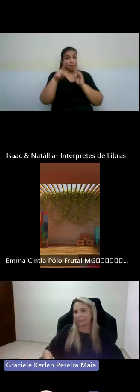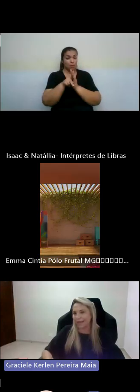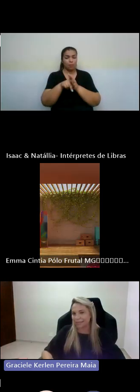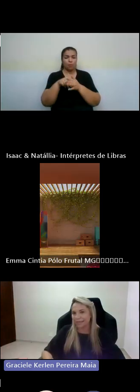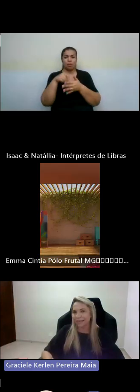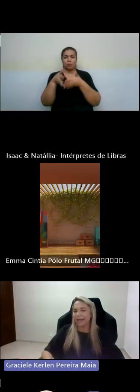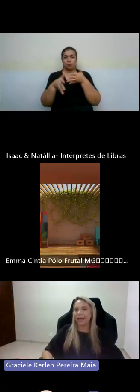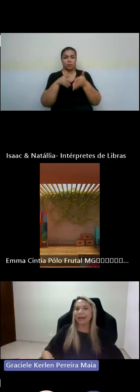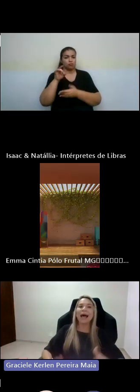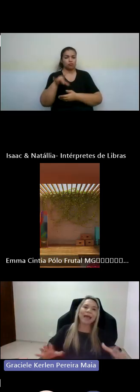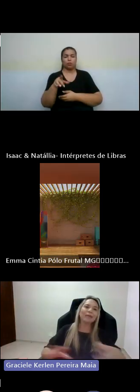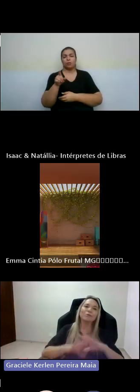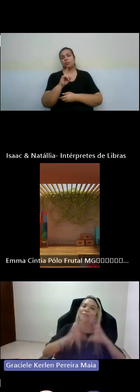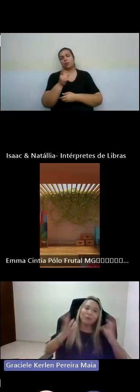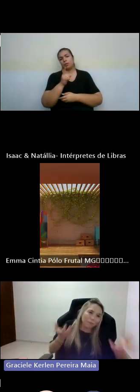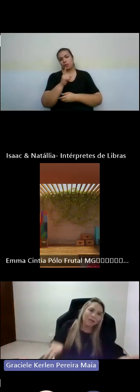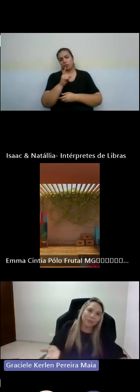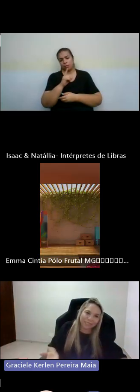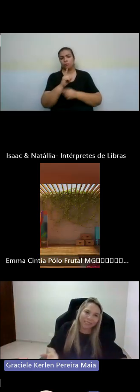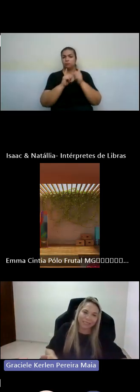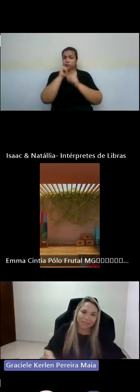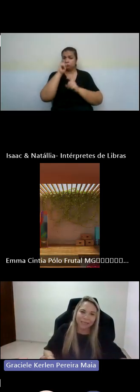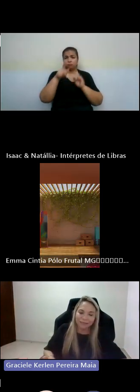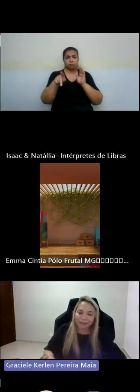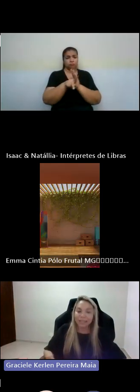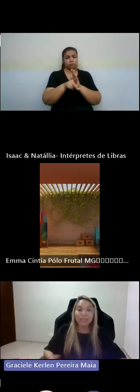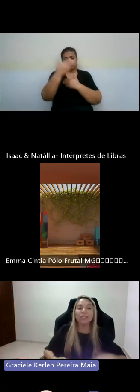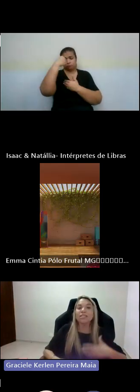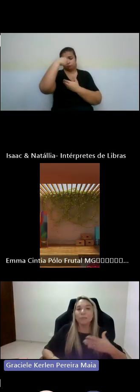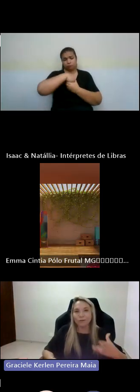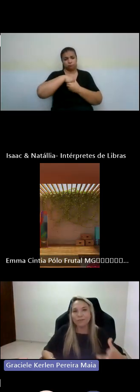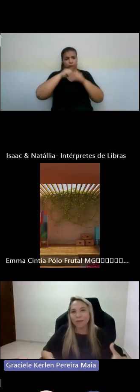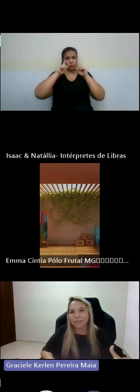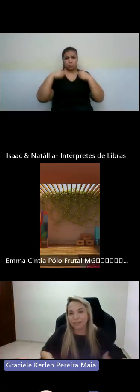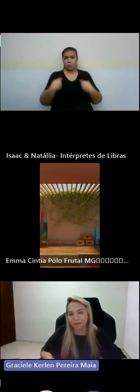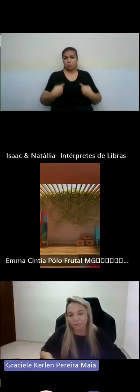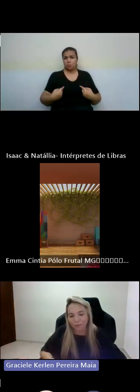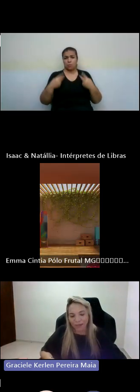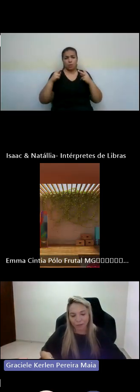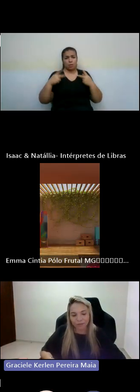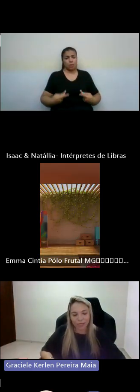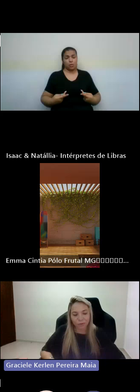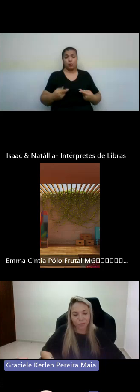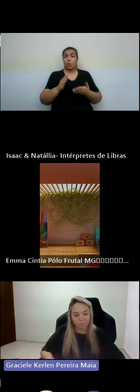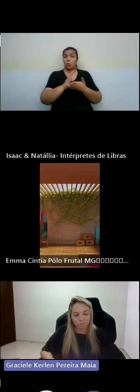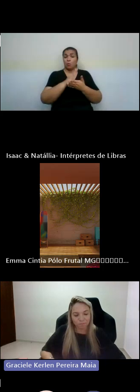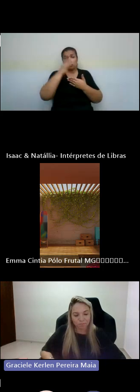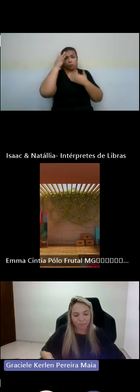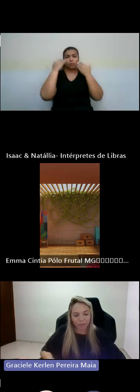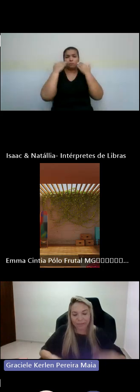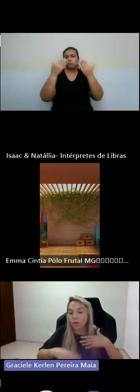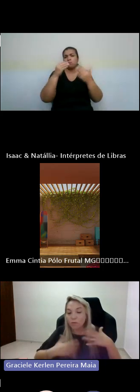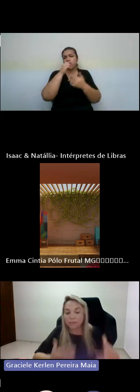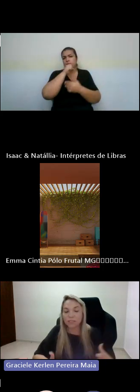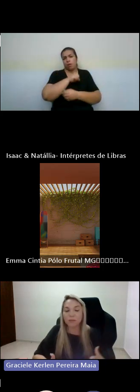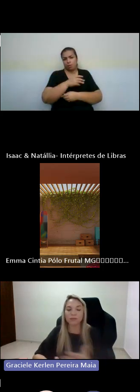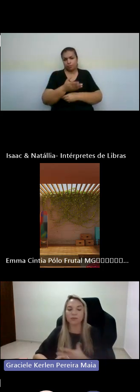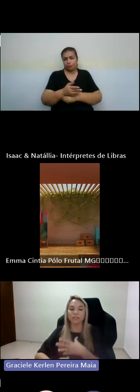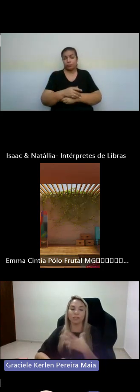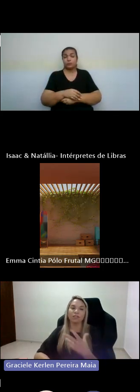línguas de sinais. Ela é do ser humano em si, né? E tem gente que é muito expressivo. Tem